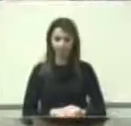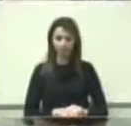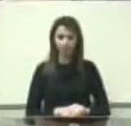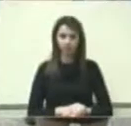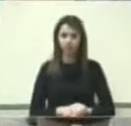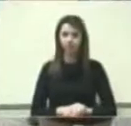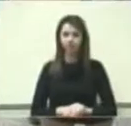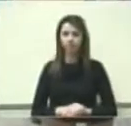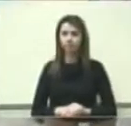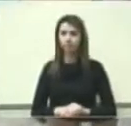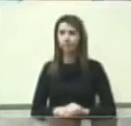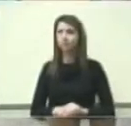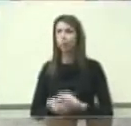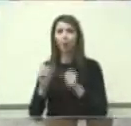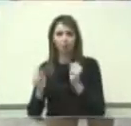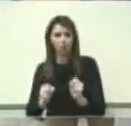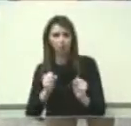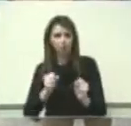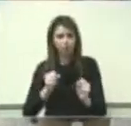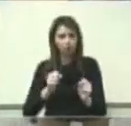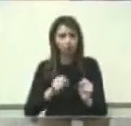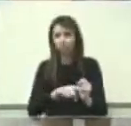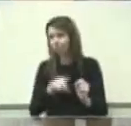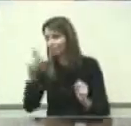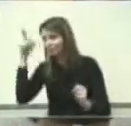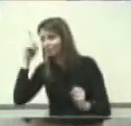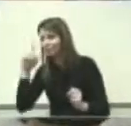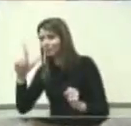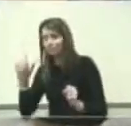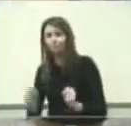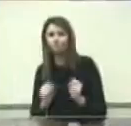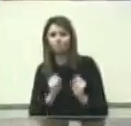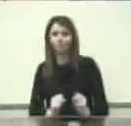é possível caminhar sobre as águas